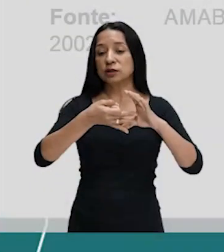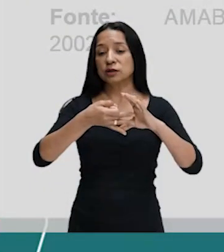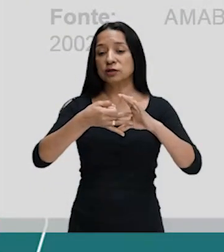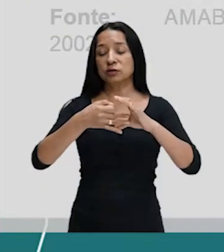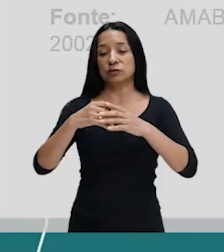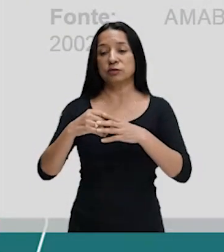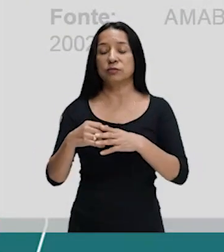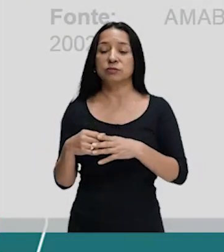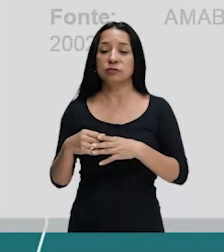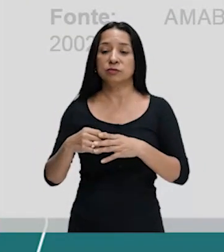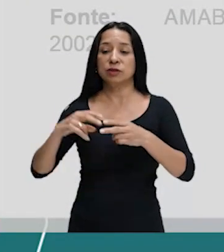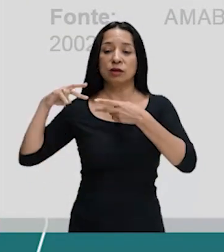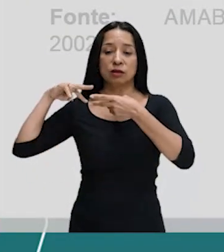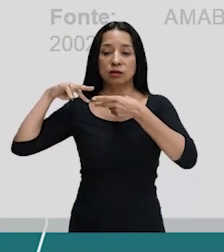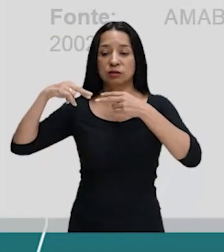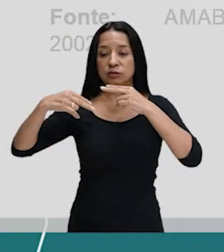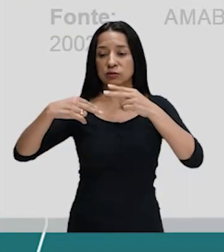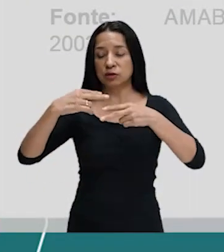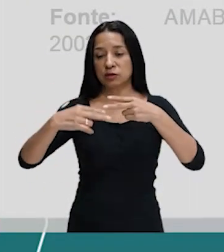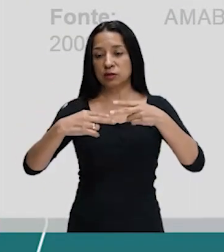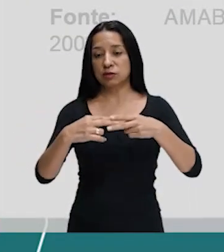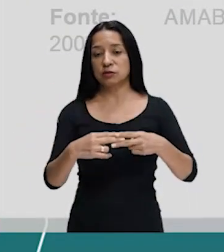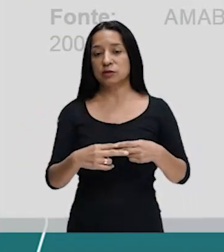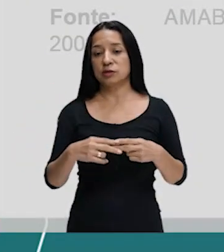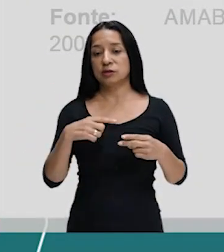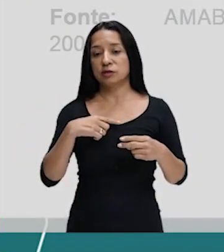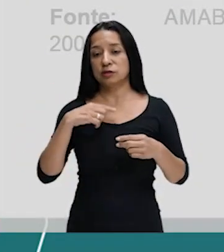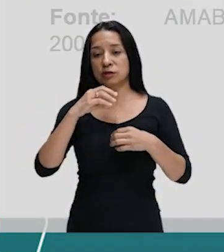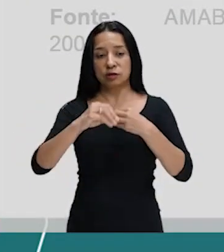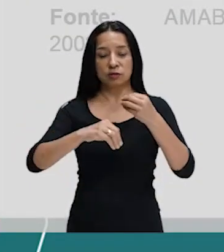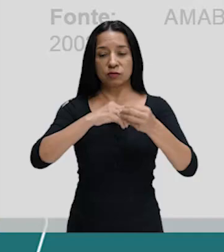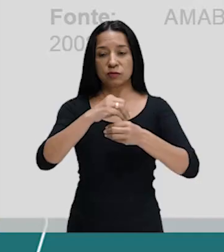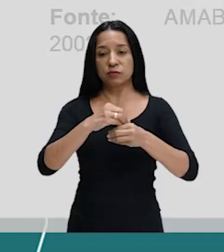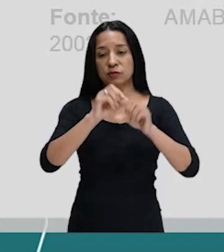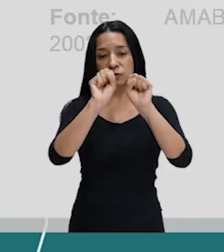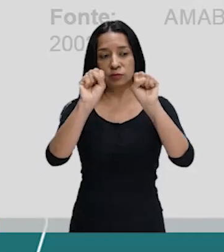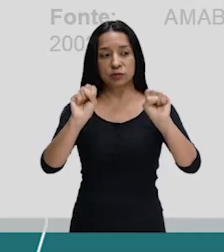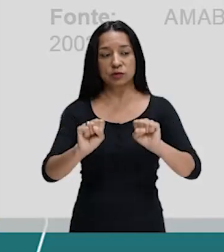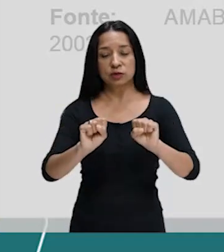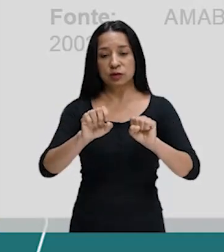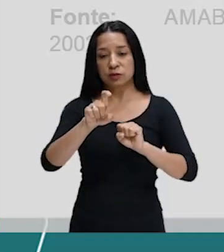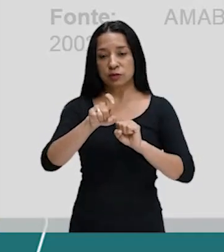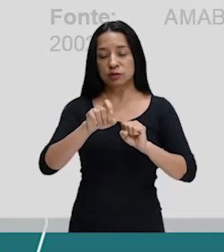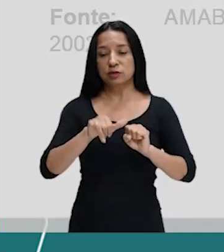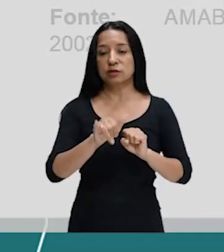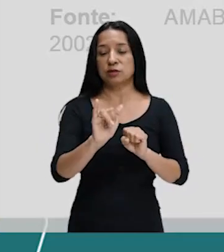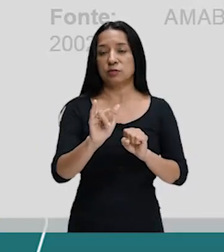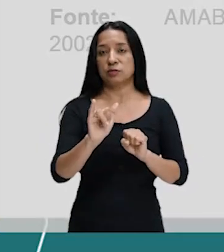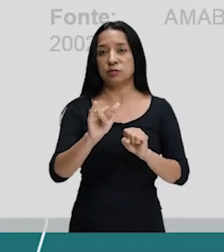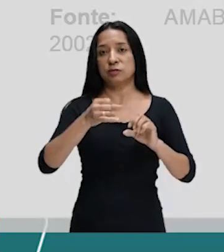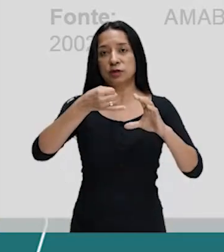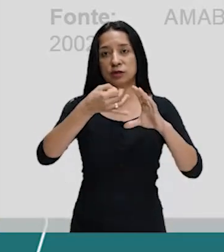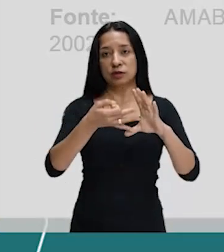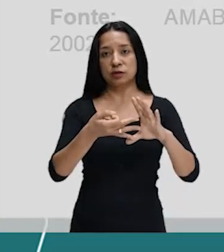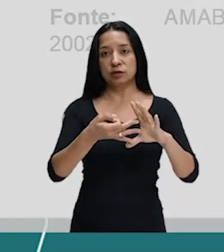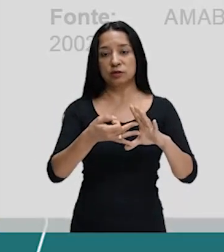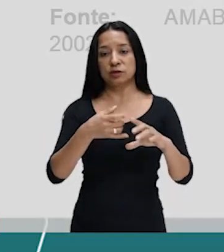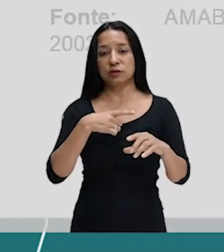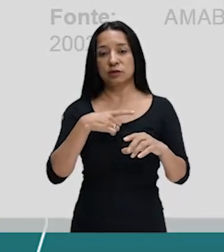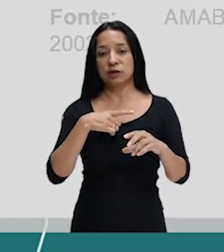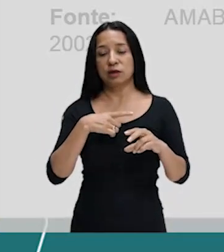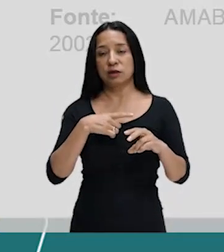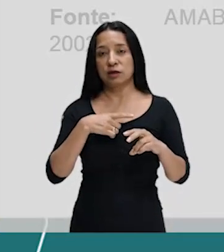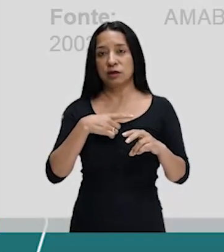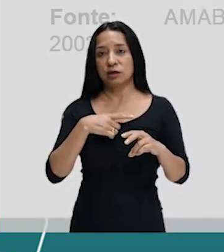genética, principalmente que está envolvida no sistema XY. Essa característica genética ela gera uma condição chamada